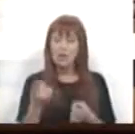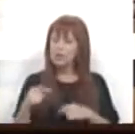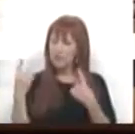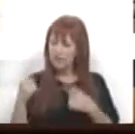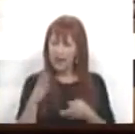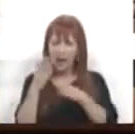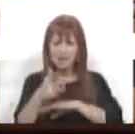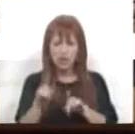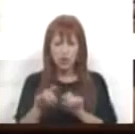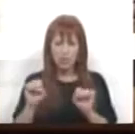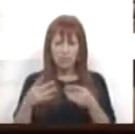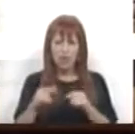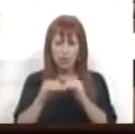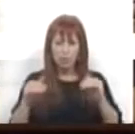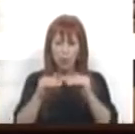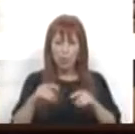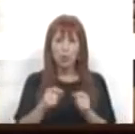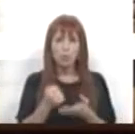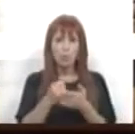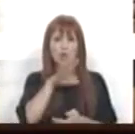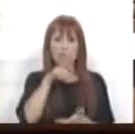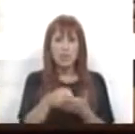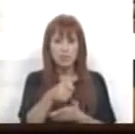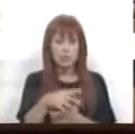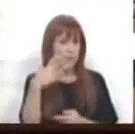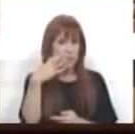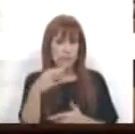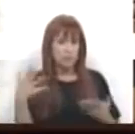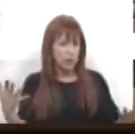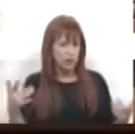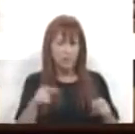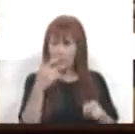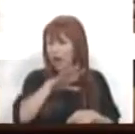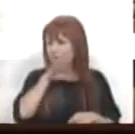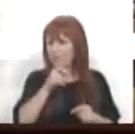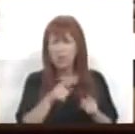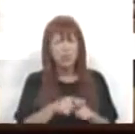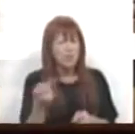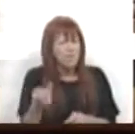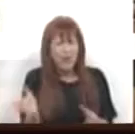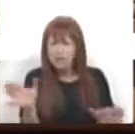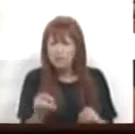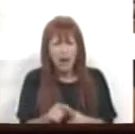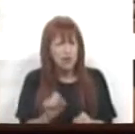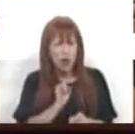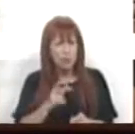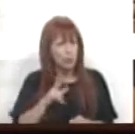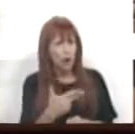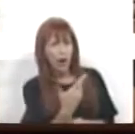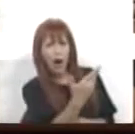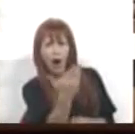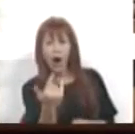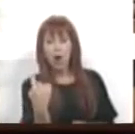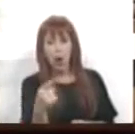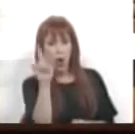têm de ter acesso aos primeiros escalões do abono de família. Simplificando, são as famílias mais vulneráveis do nosso país